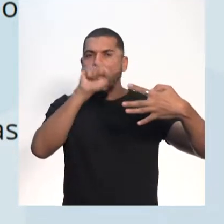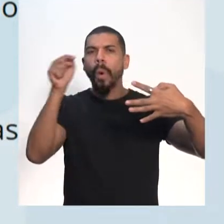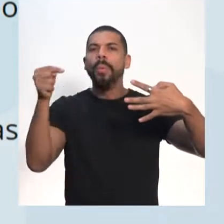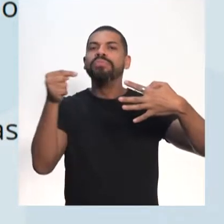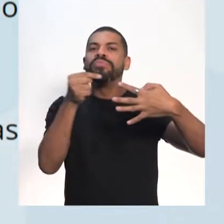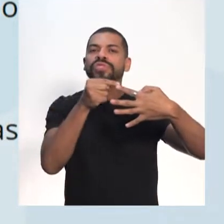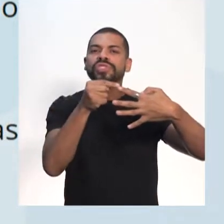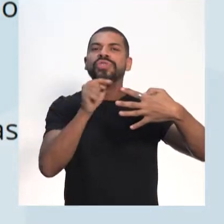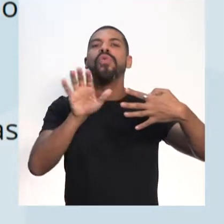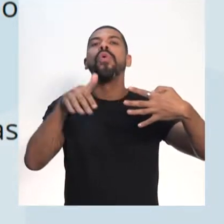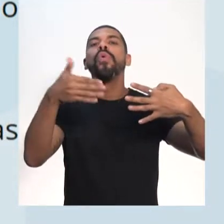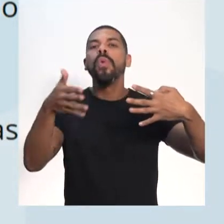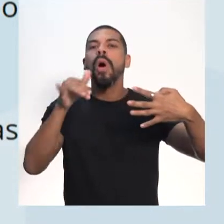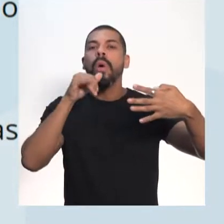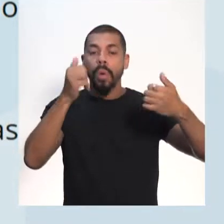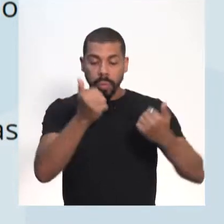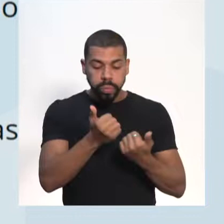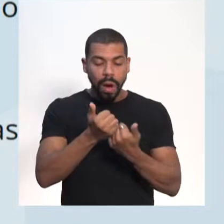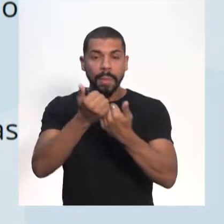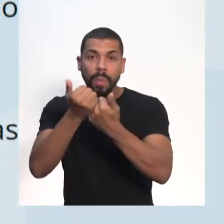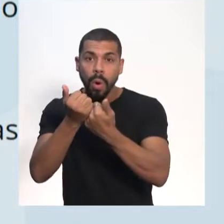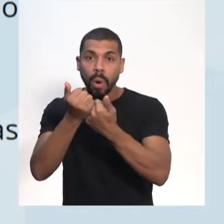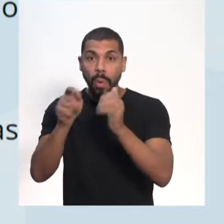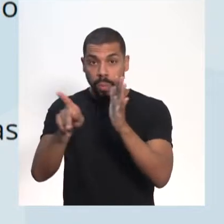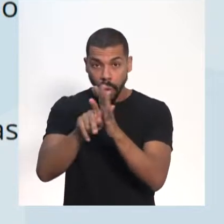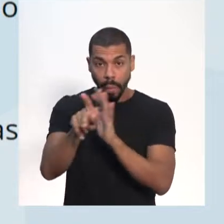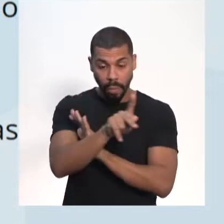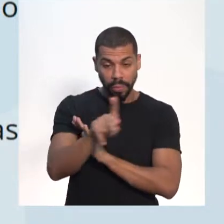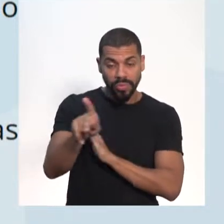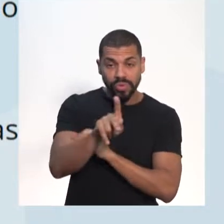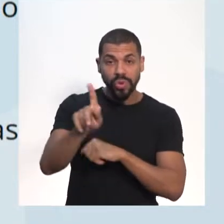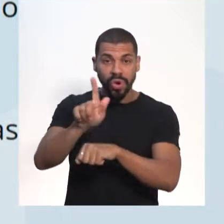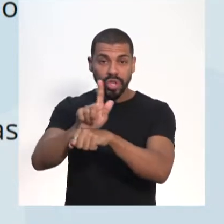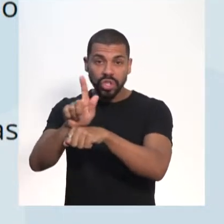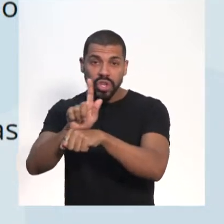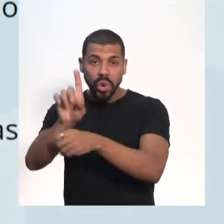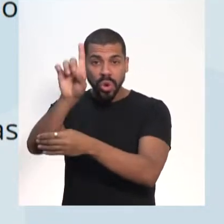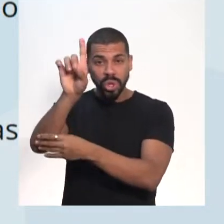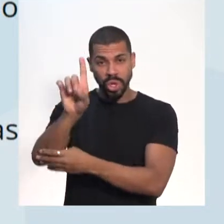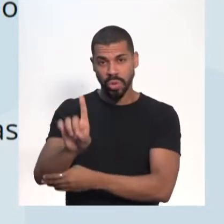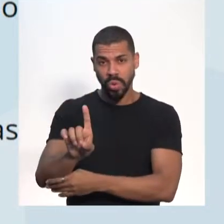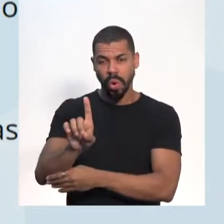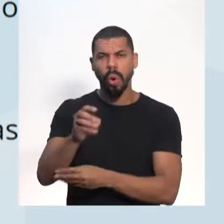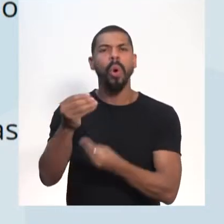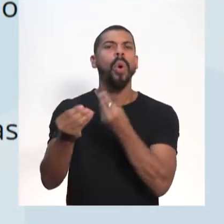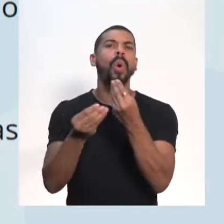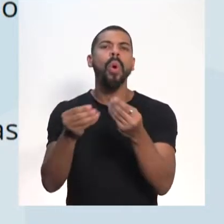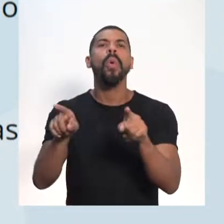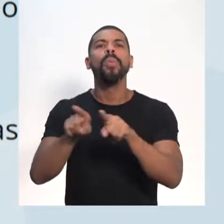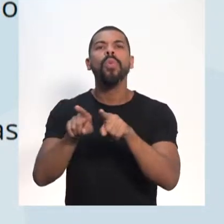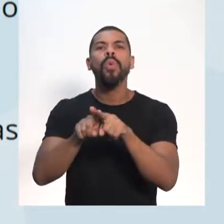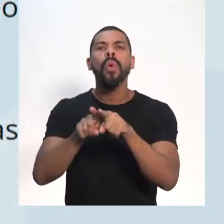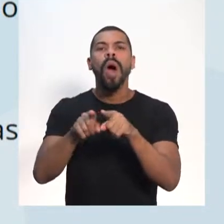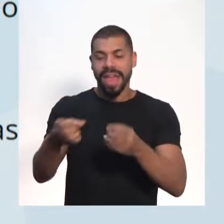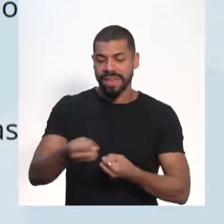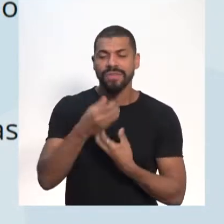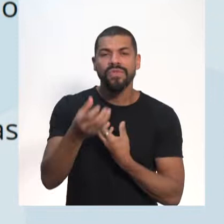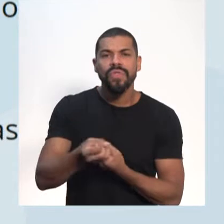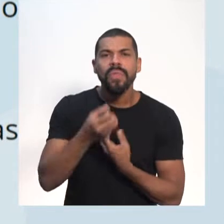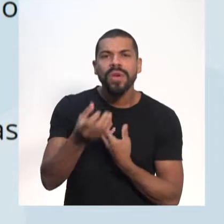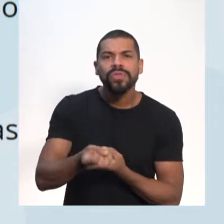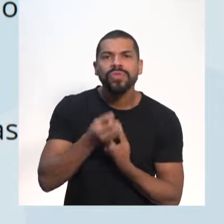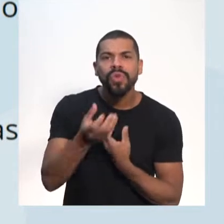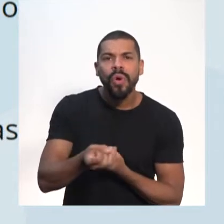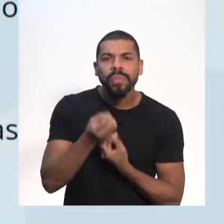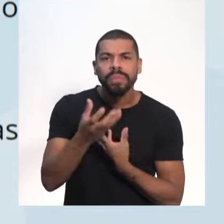é justamente esse apoio aos professores e gestores na discussão em relação aos conteúdos e às